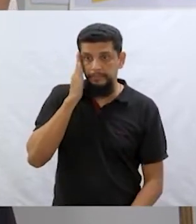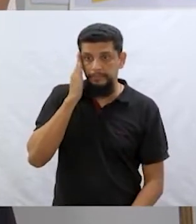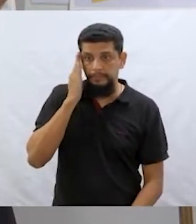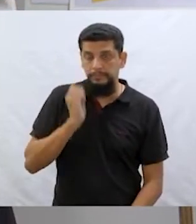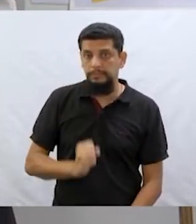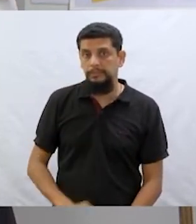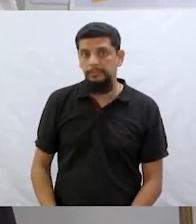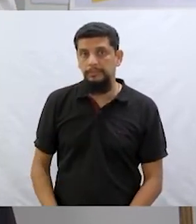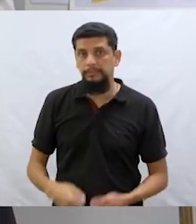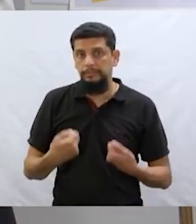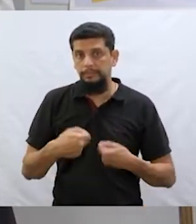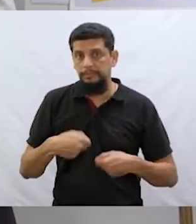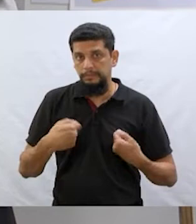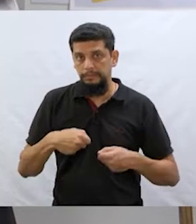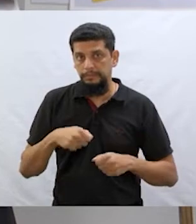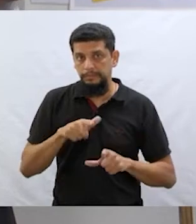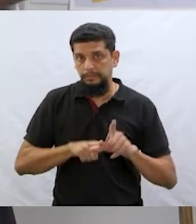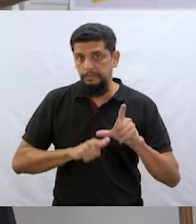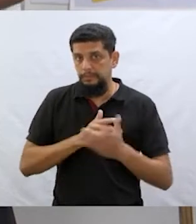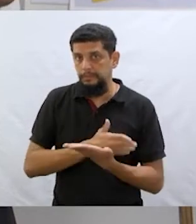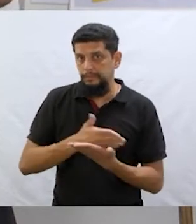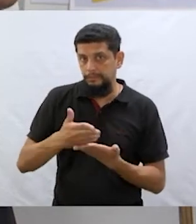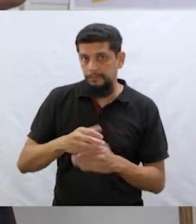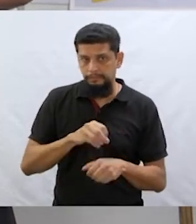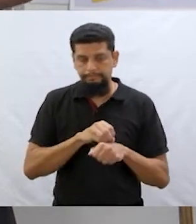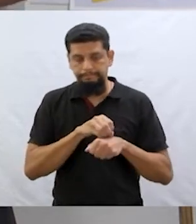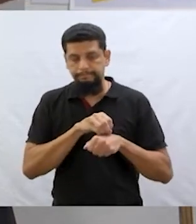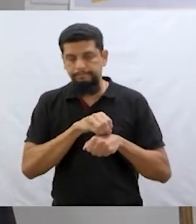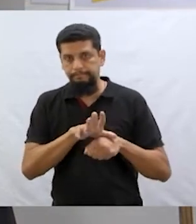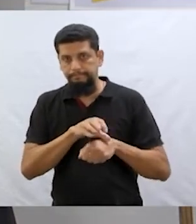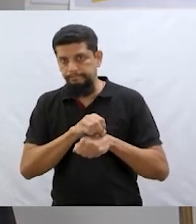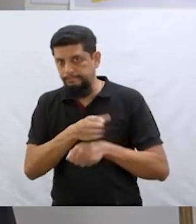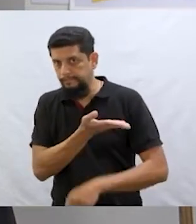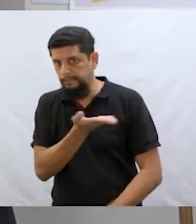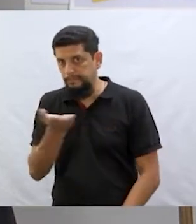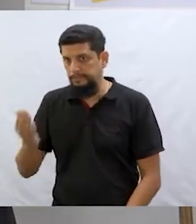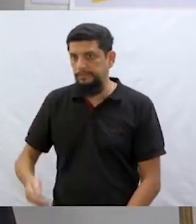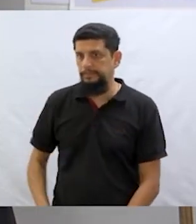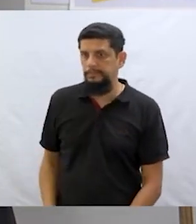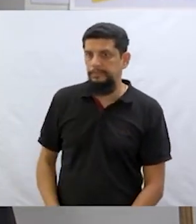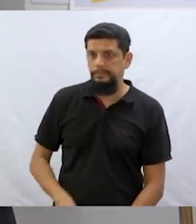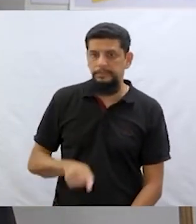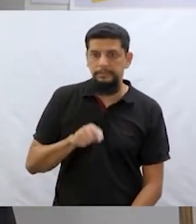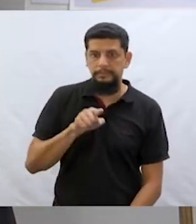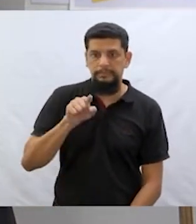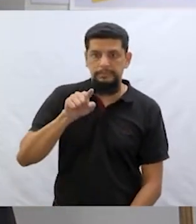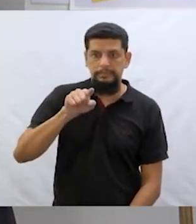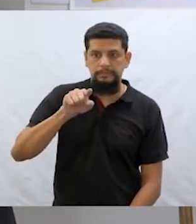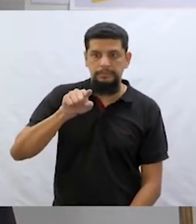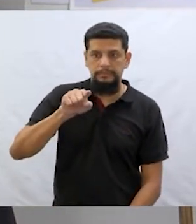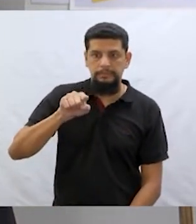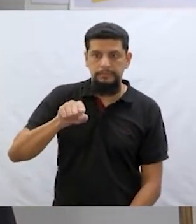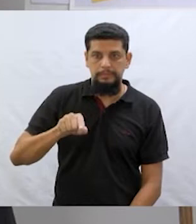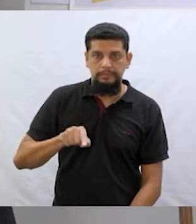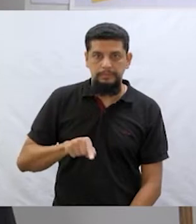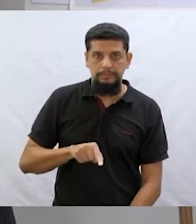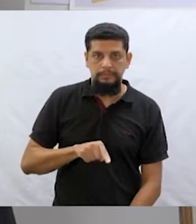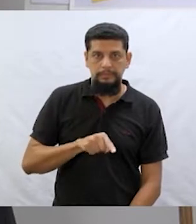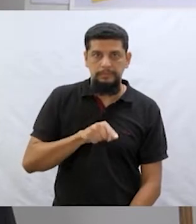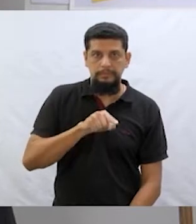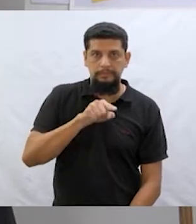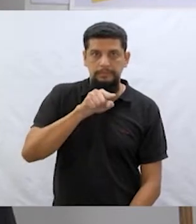Uva. E se nós precisamos da letra inicial, vamos dar uma dica? Vamos. Então, vamos lá. No A, essa letra que